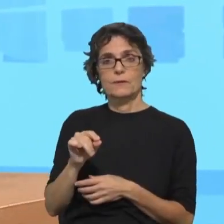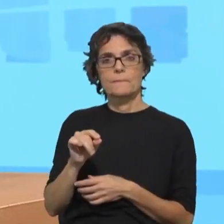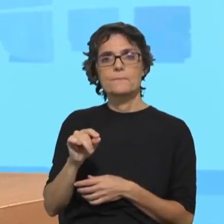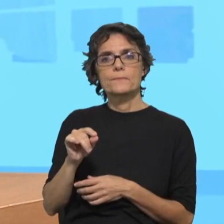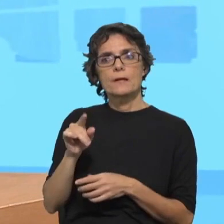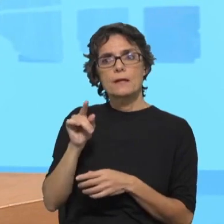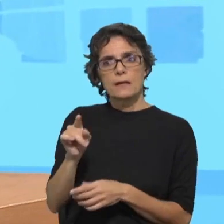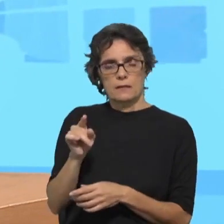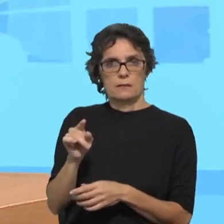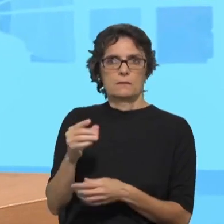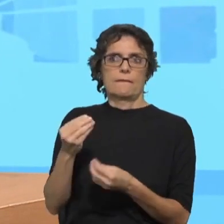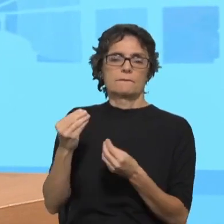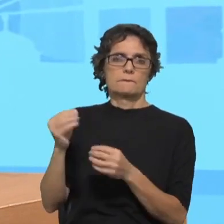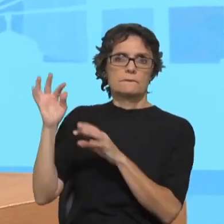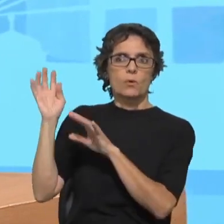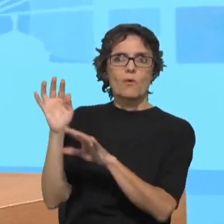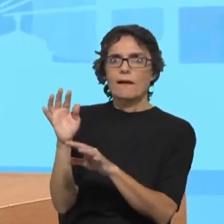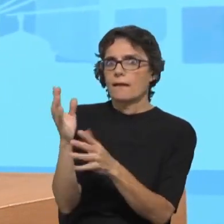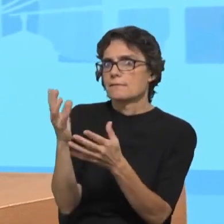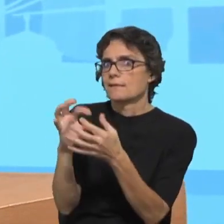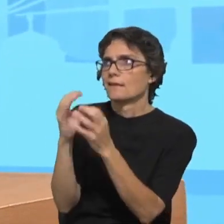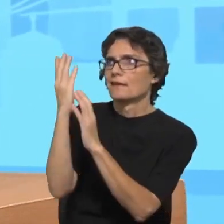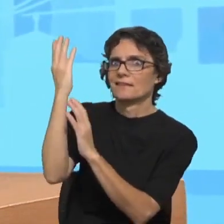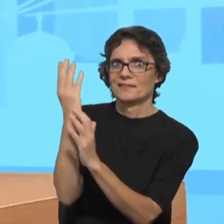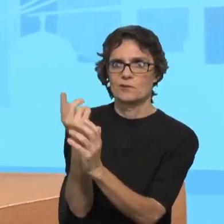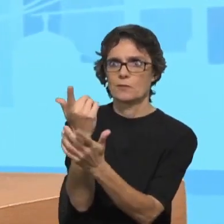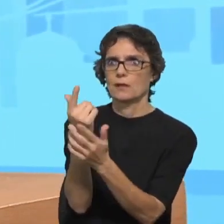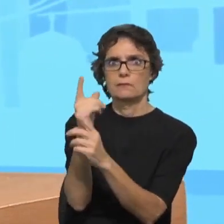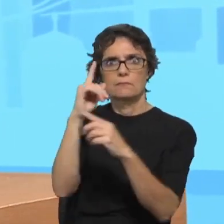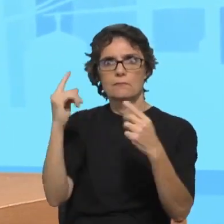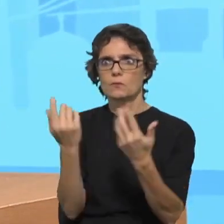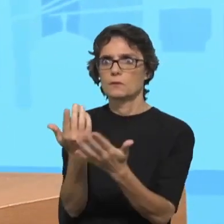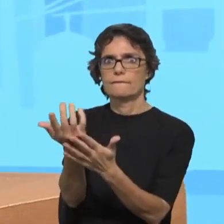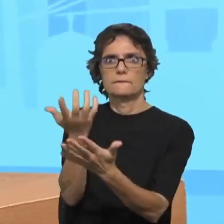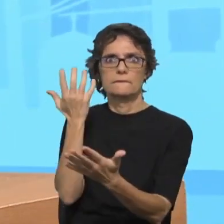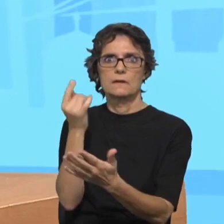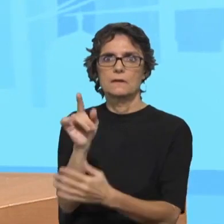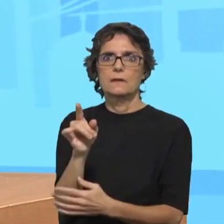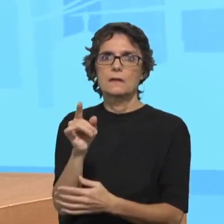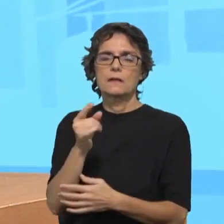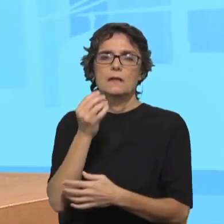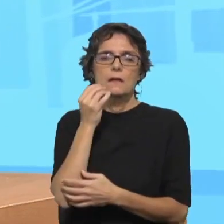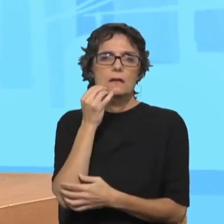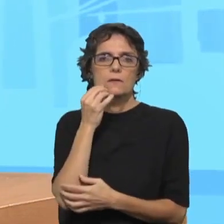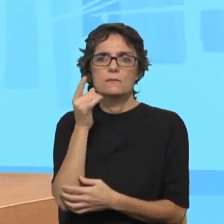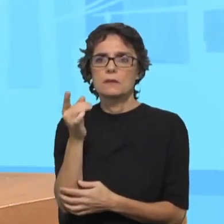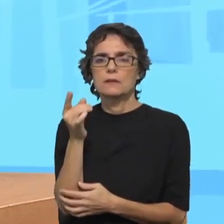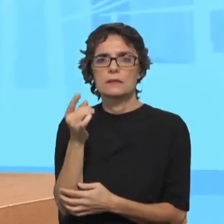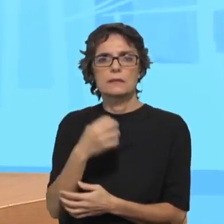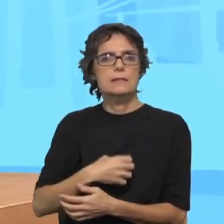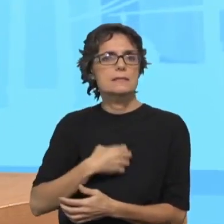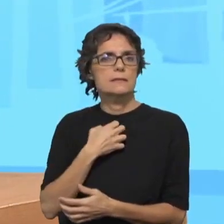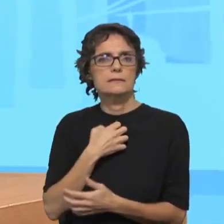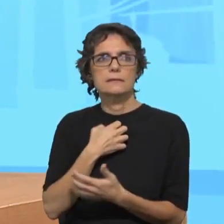eu lhe vou perguntar se tem alguma coisa a ver com Deus, se é o transcendente, como é que se toca, como é que ele se relaciona com o